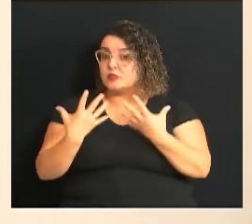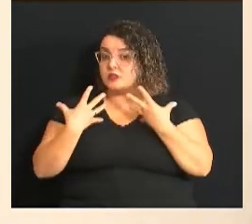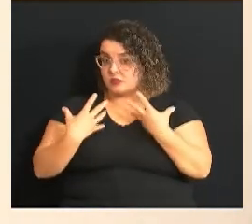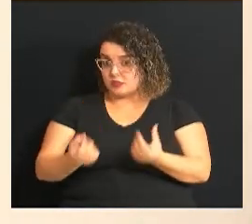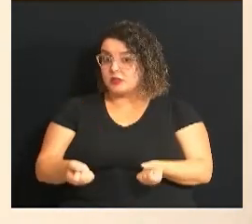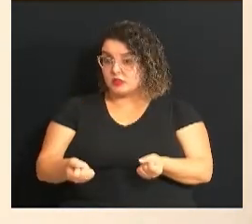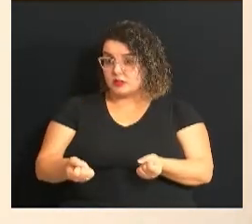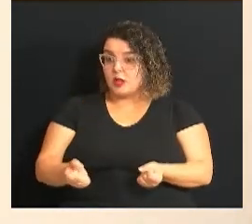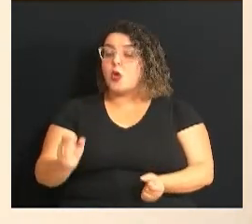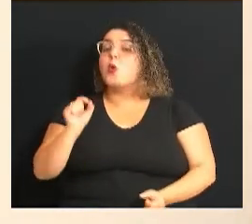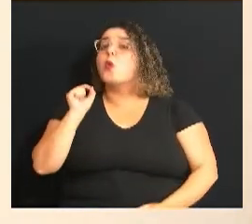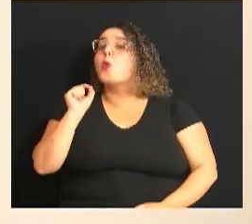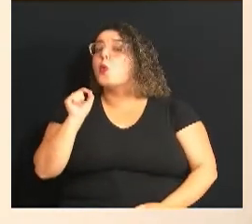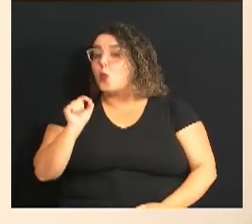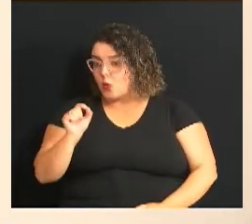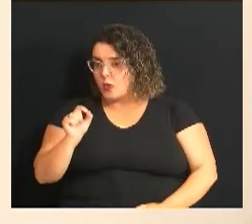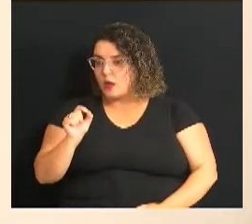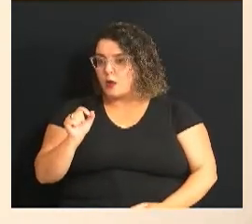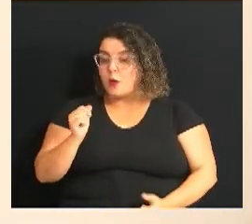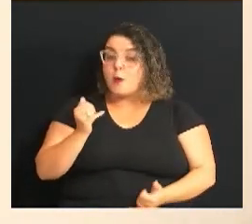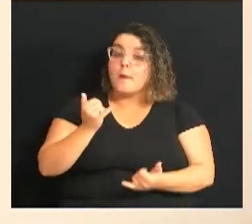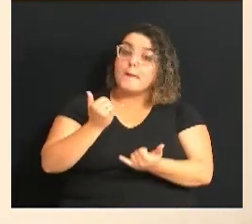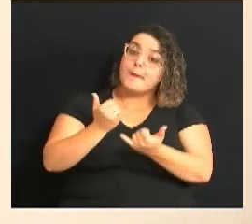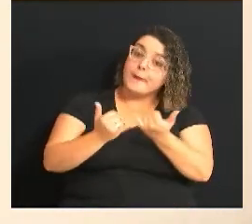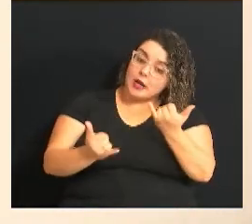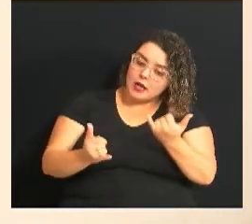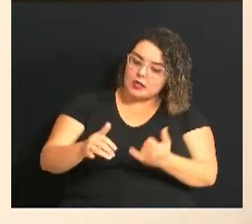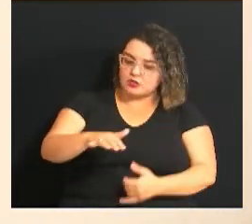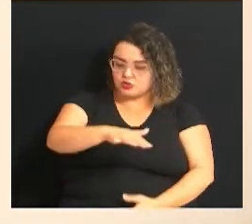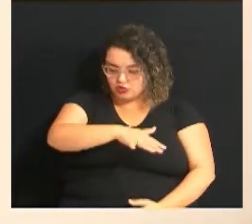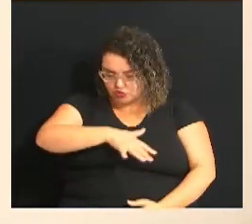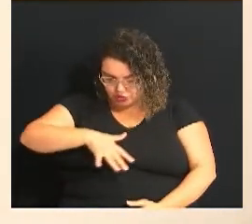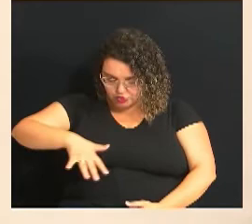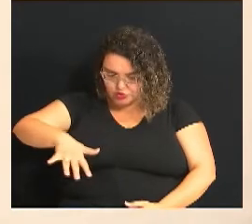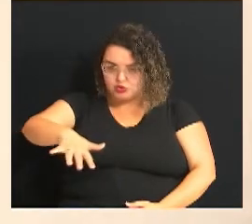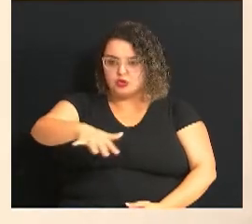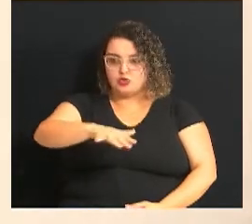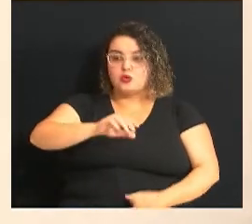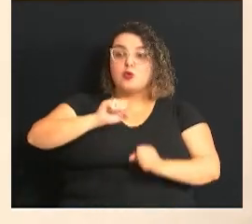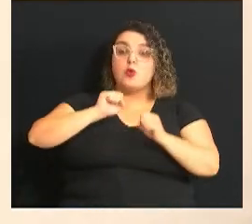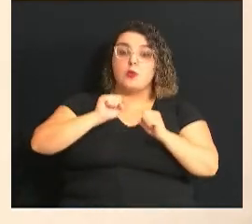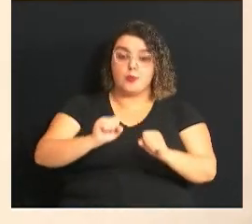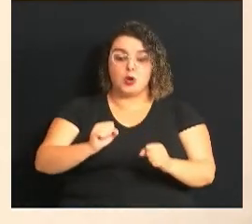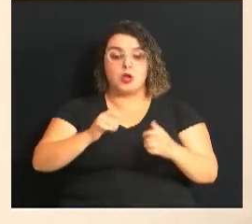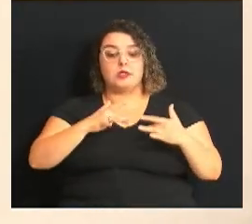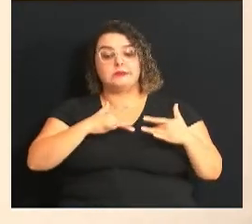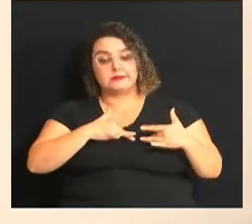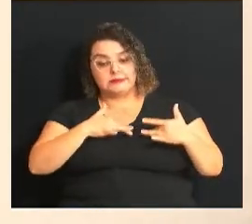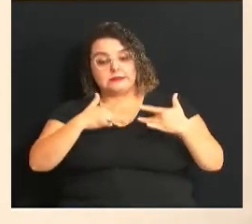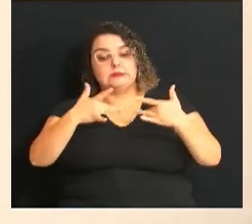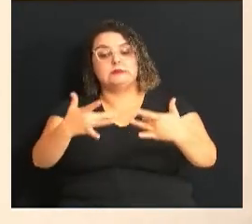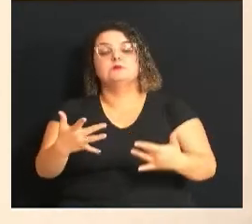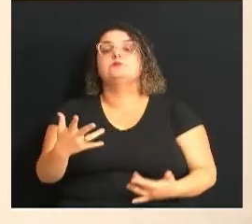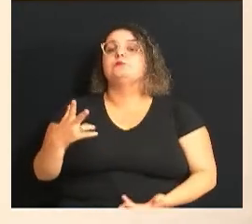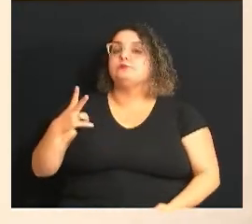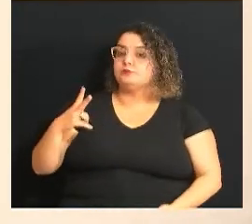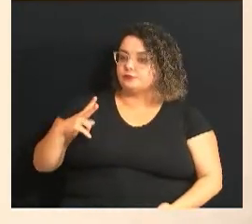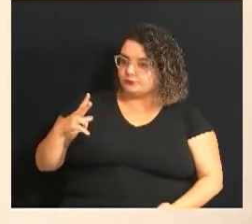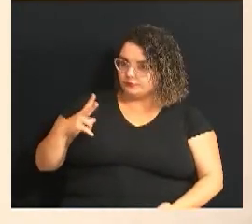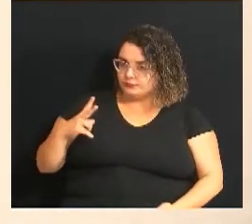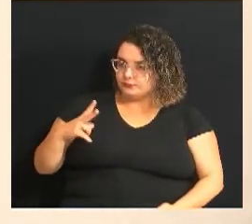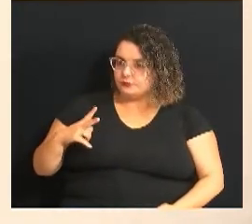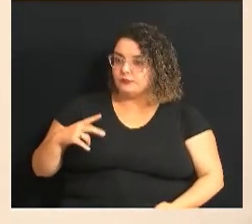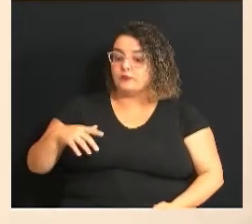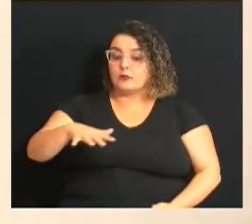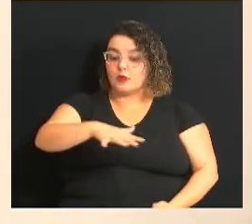é que parte desse terreno pode ser doado para uma entidade privada, né? É um terreno